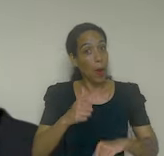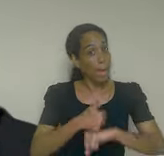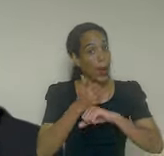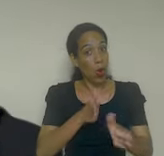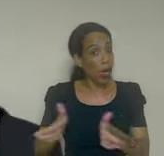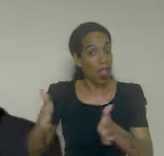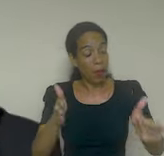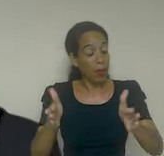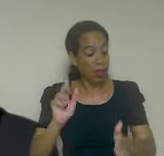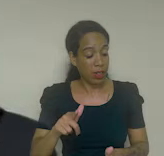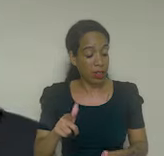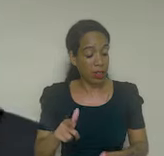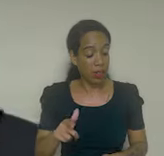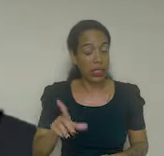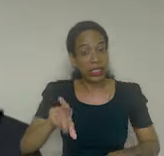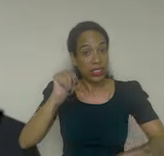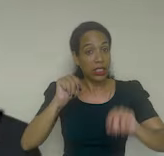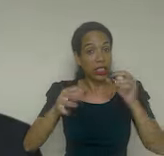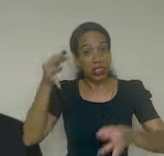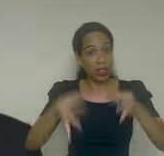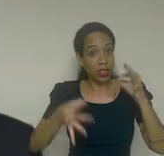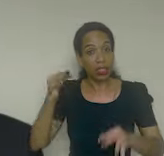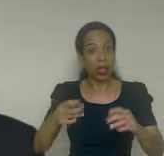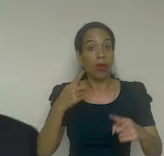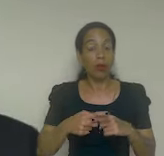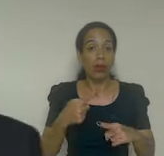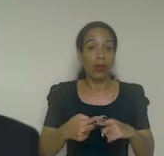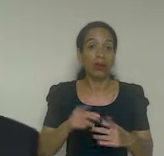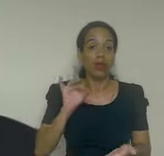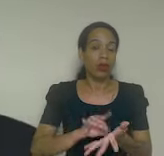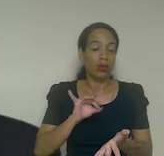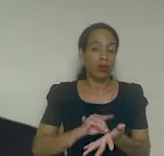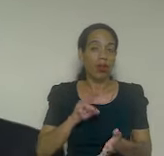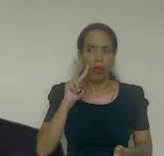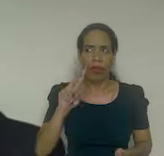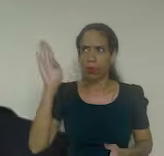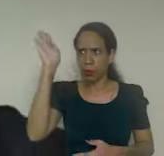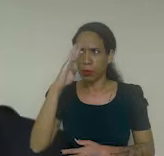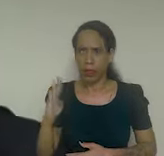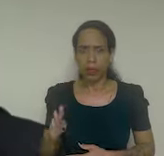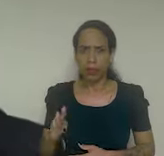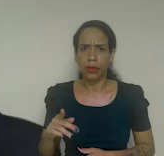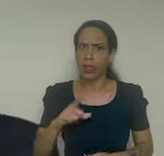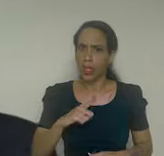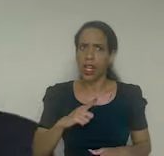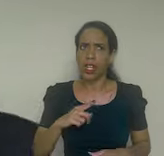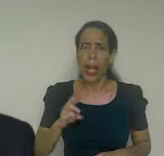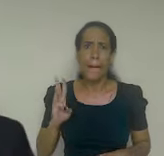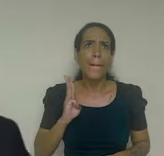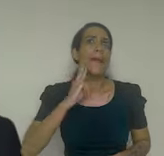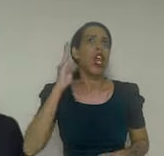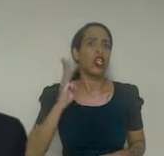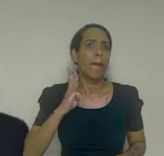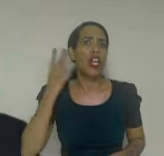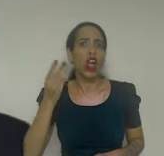melhor caminho para você selecionar juízes, né? Porque, na verdade, se você olhar para o Brasil, né, nós temos milhões